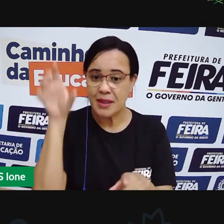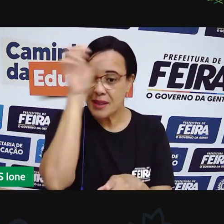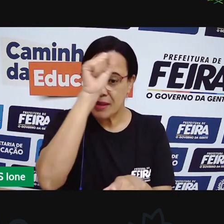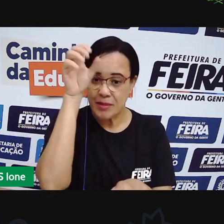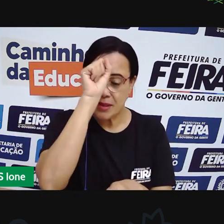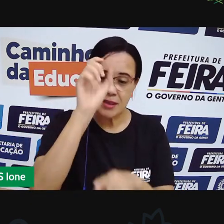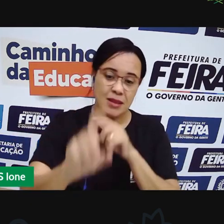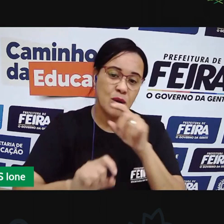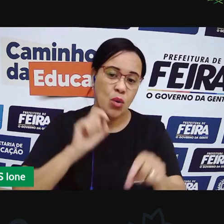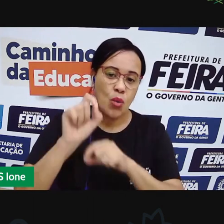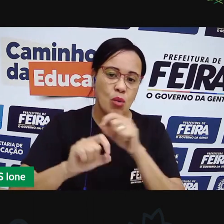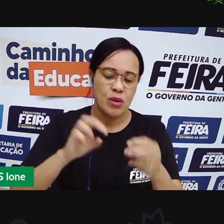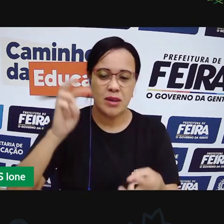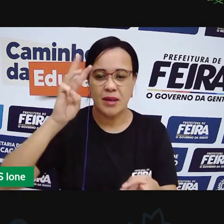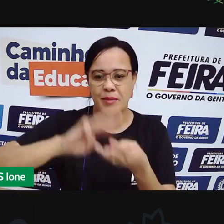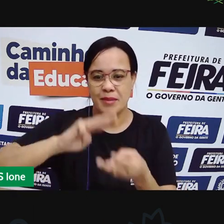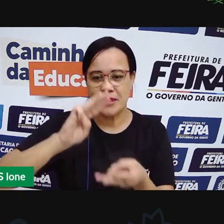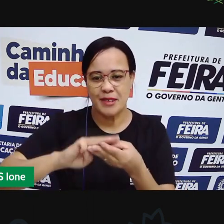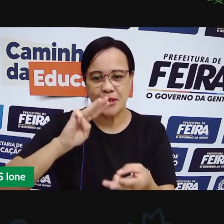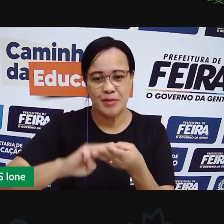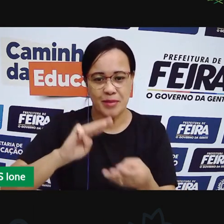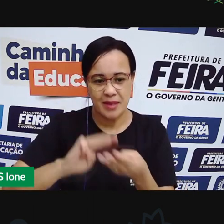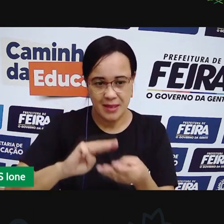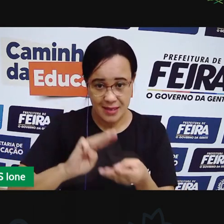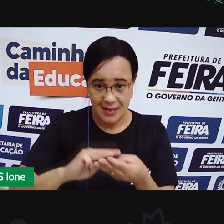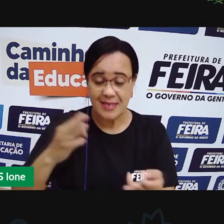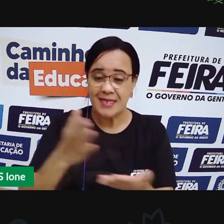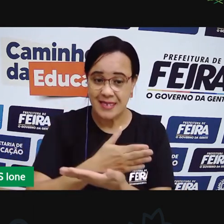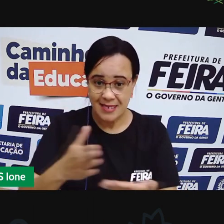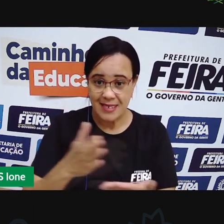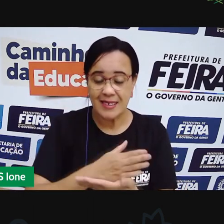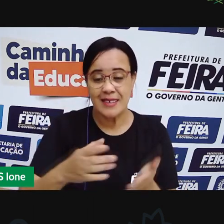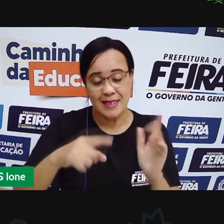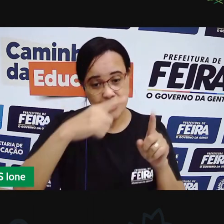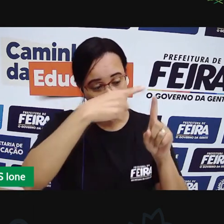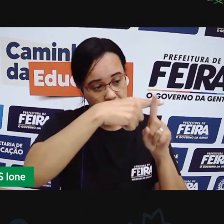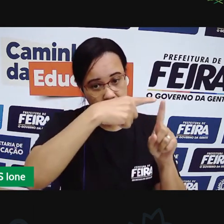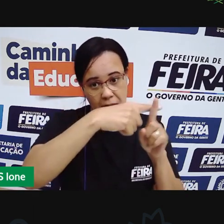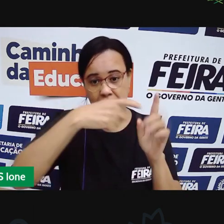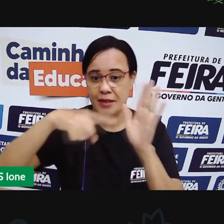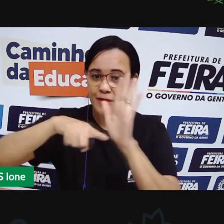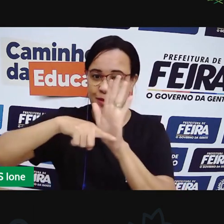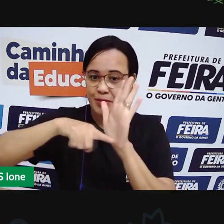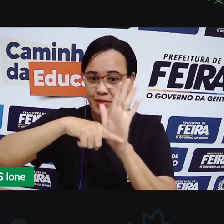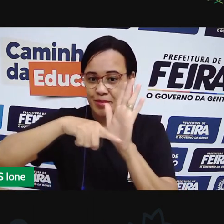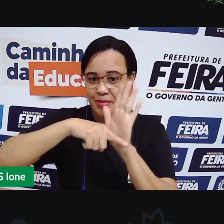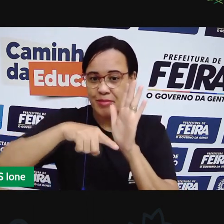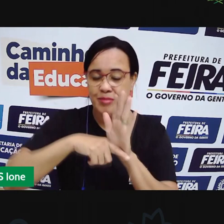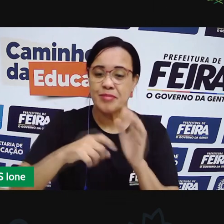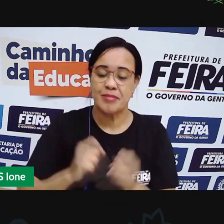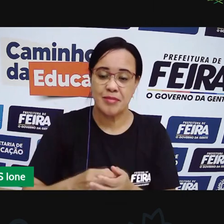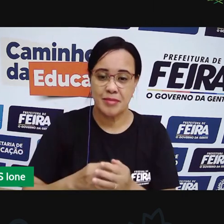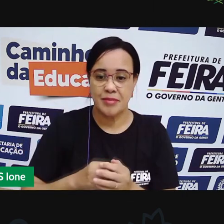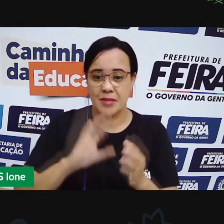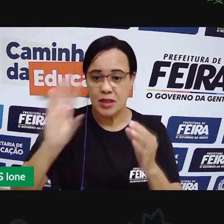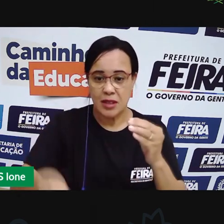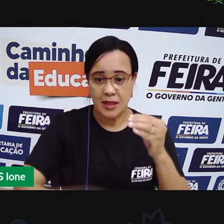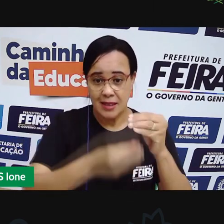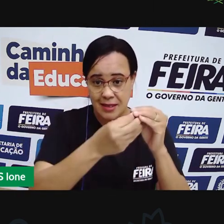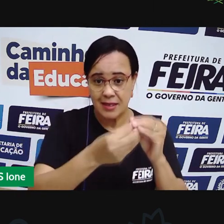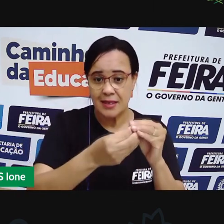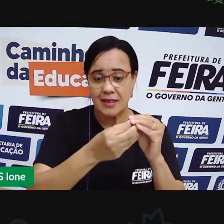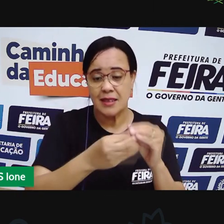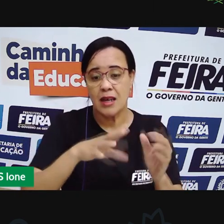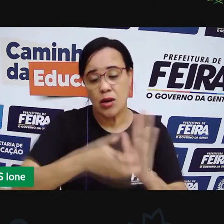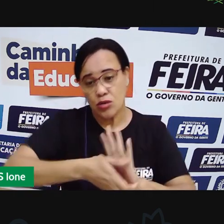problemas matemáticos, tanto da adição quanto da subtração, vendo ali noções de acrescentar, de juntar e também